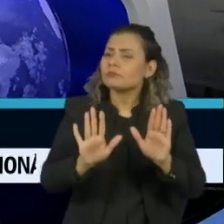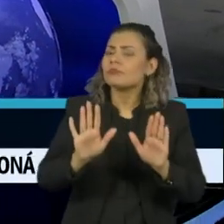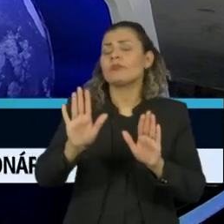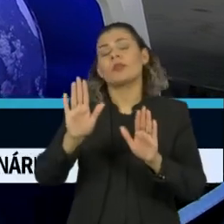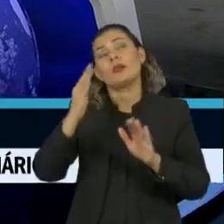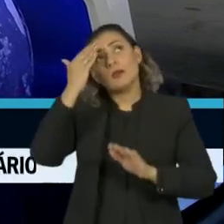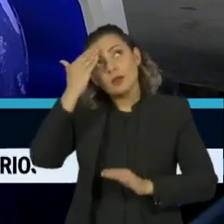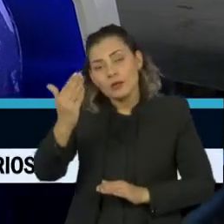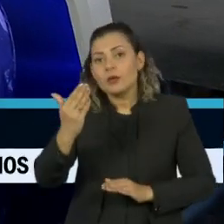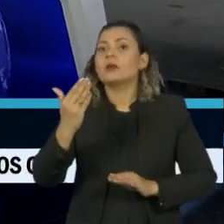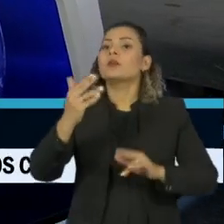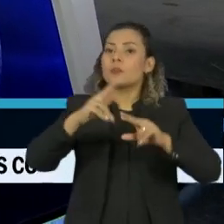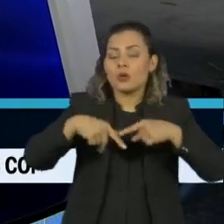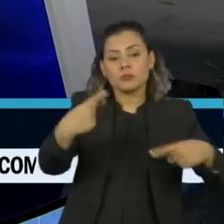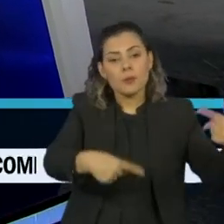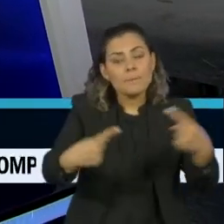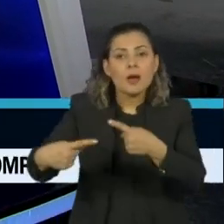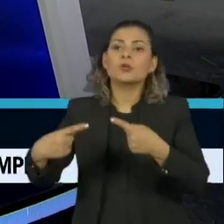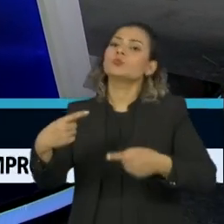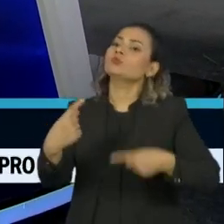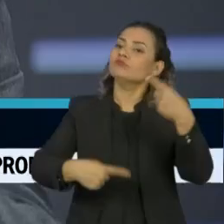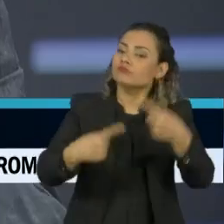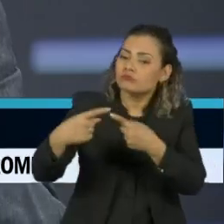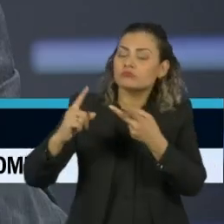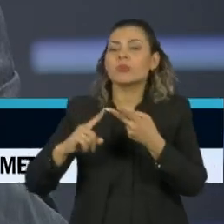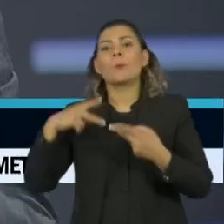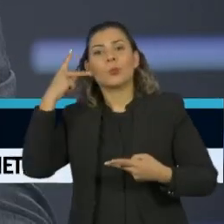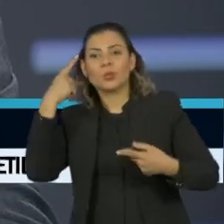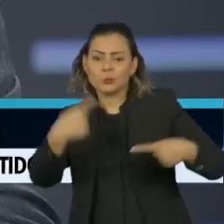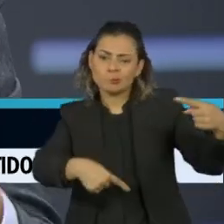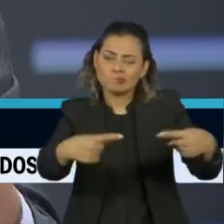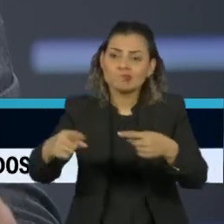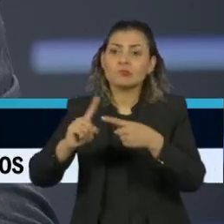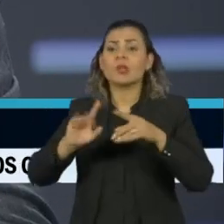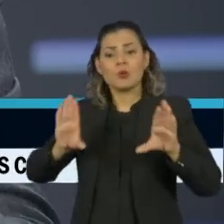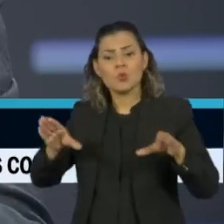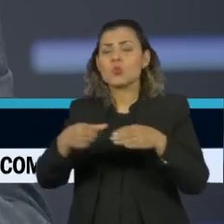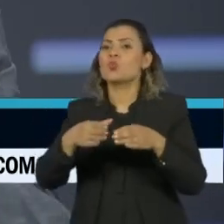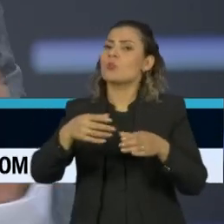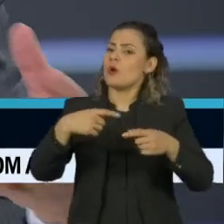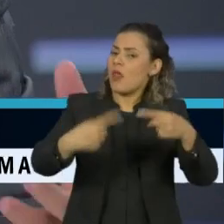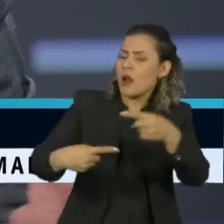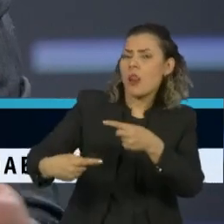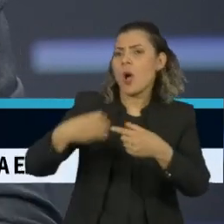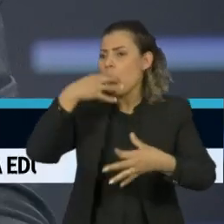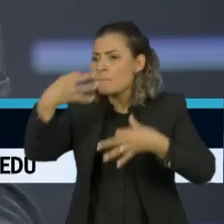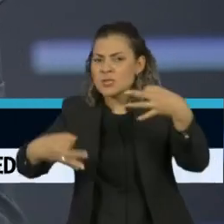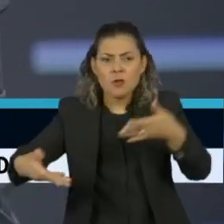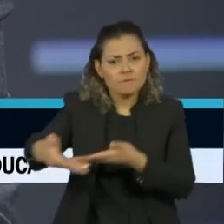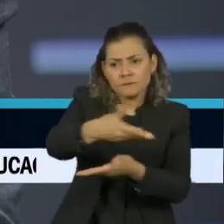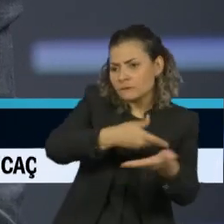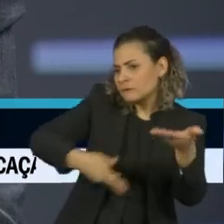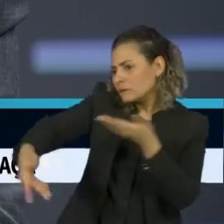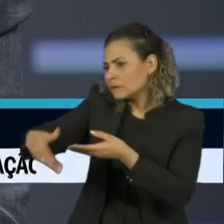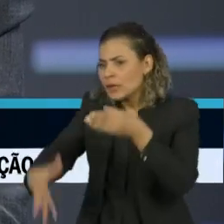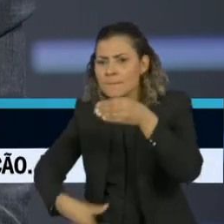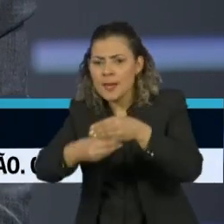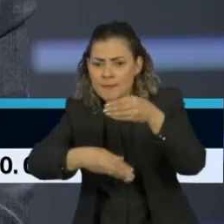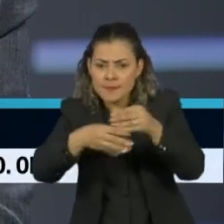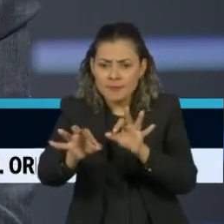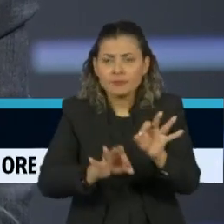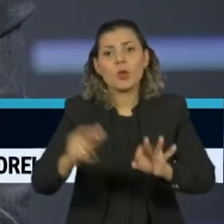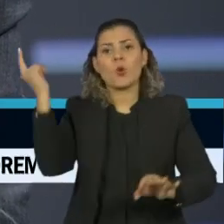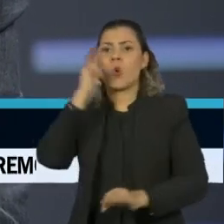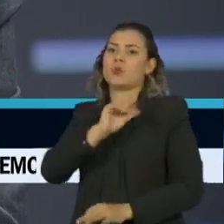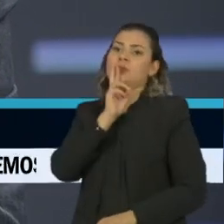política o debate e assim que funciona a democracia né o pagamento discutindo ouvindo em alternativas é